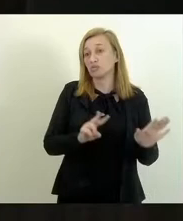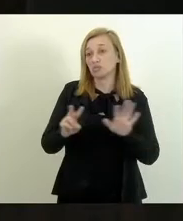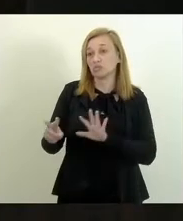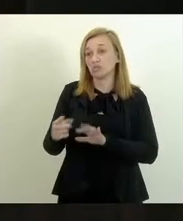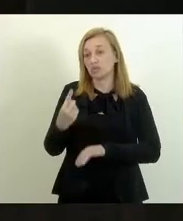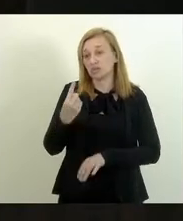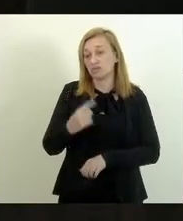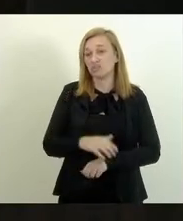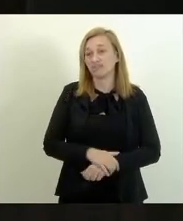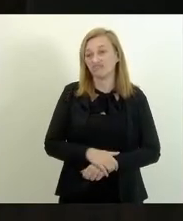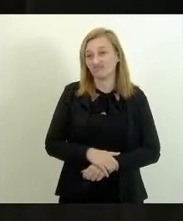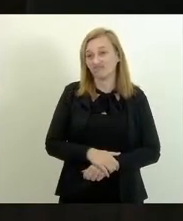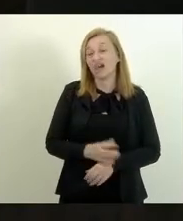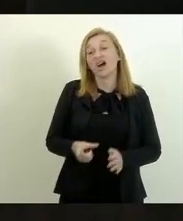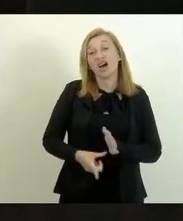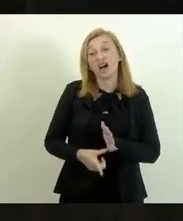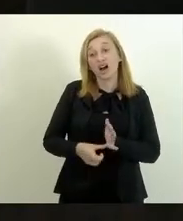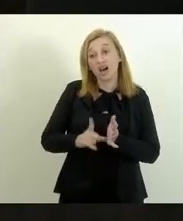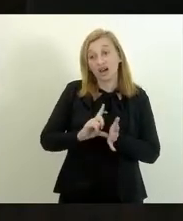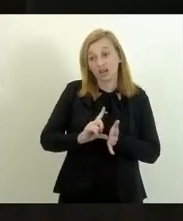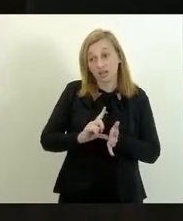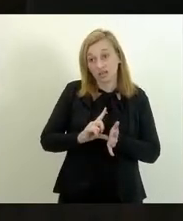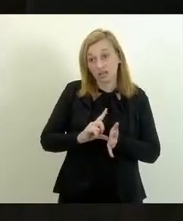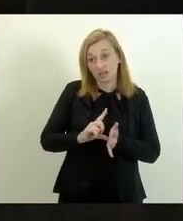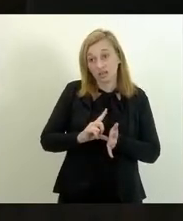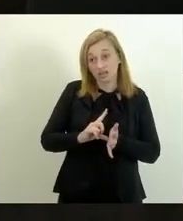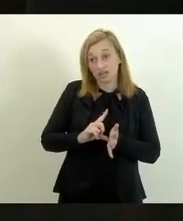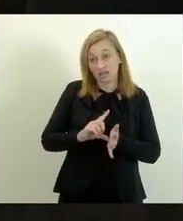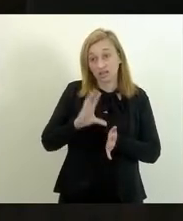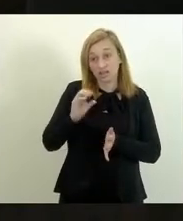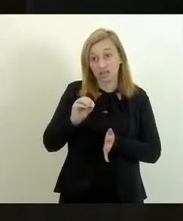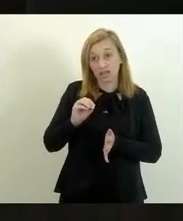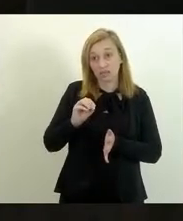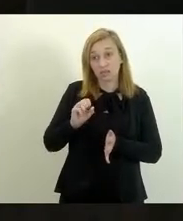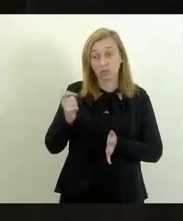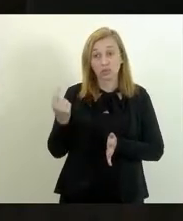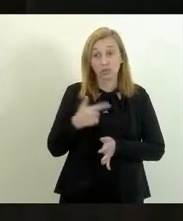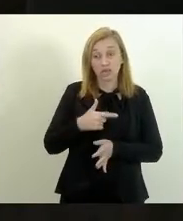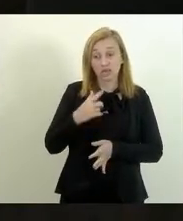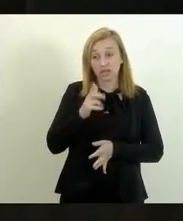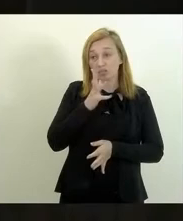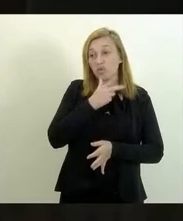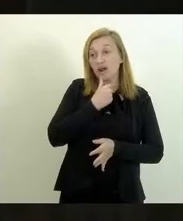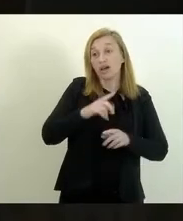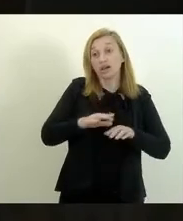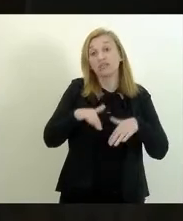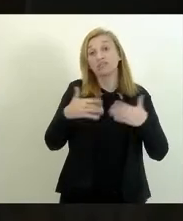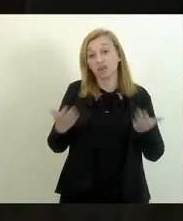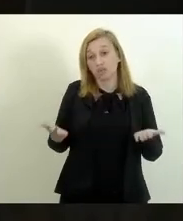Como eu sempre digo aqui, antes tarde que mais tarde. Então,